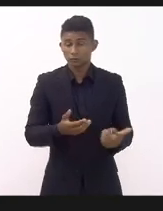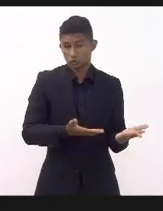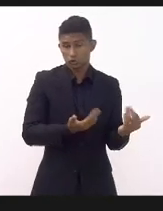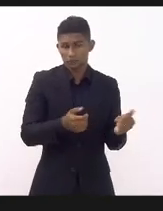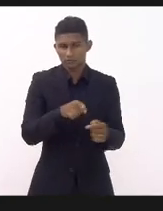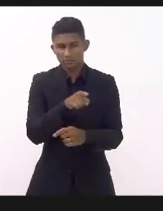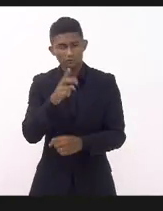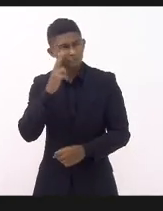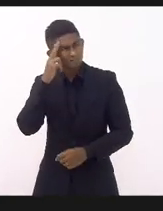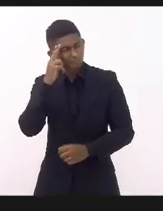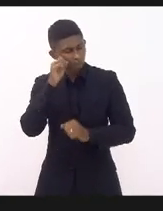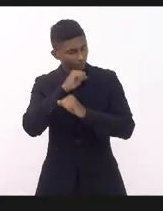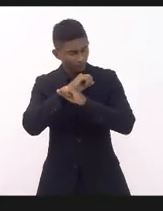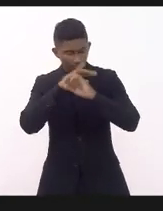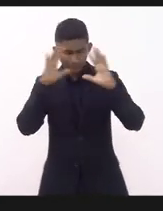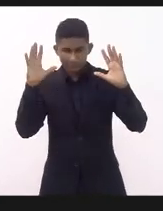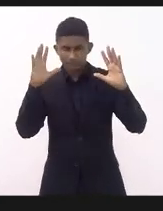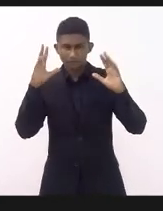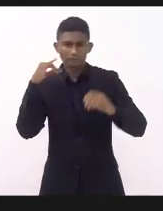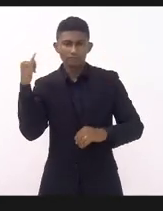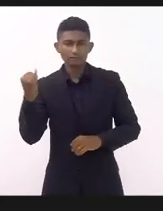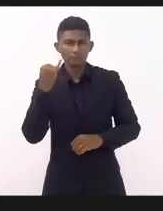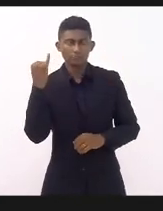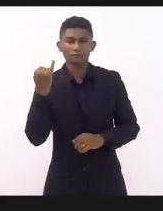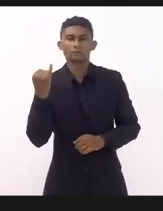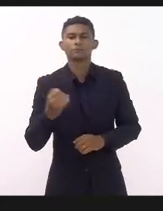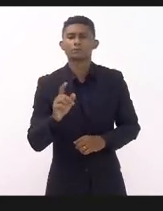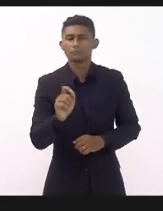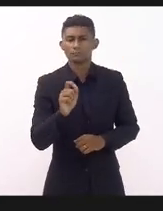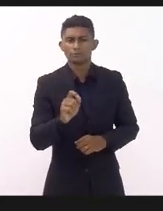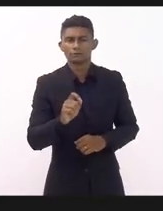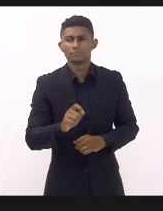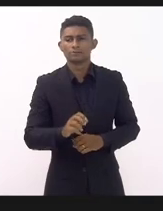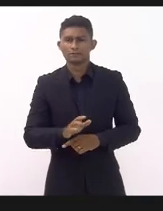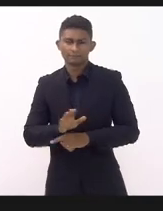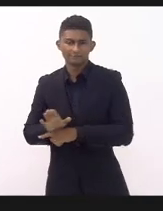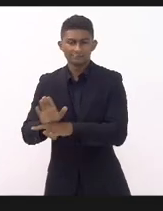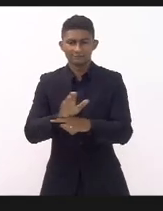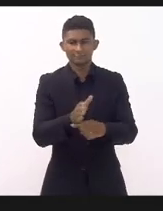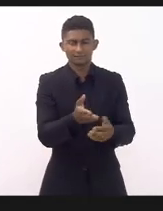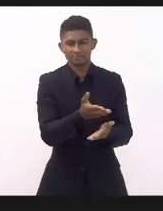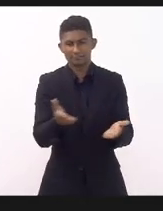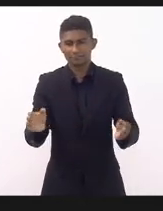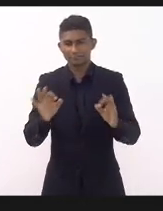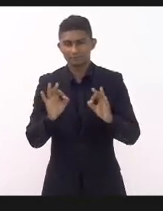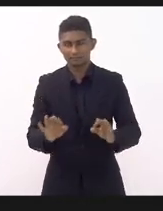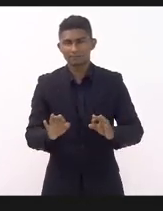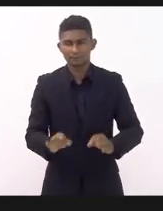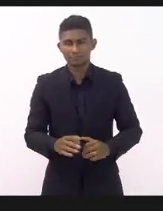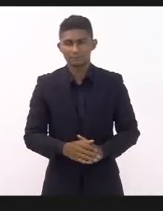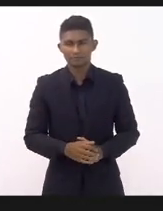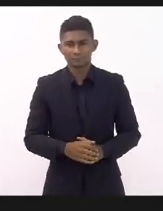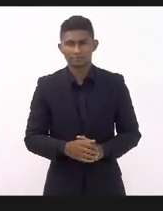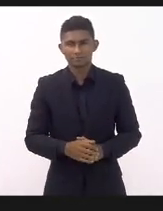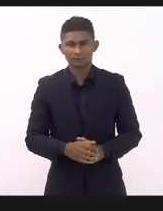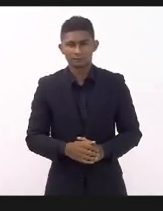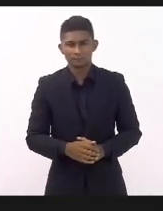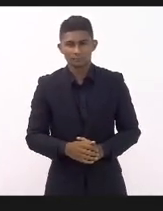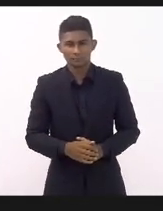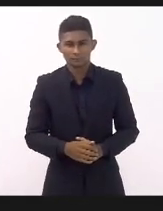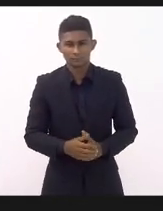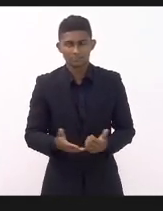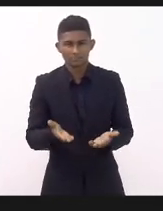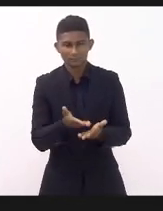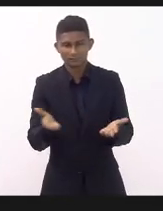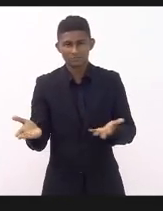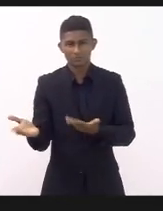sonhar. É importante ter medidas que garantam isso. O projeto do Parlamento Juvenil, que efetiva a participação do jovem